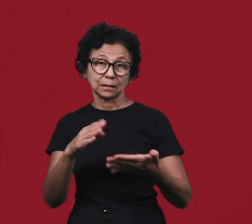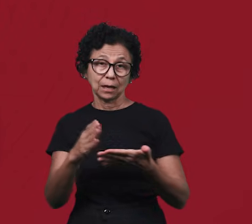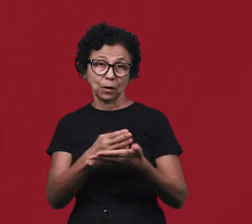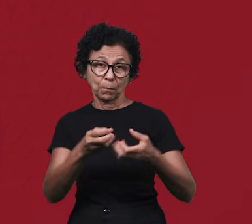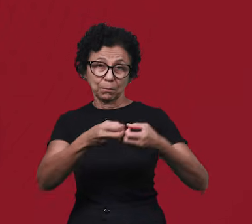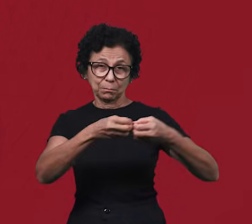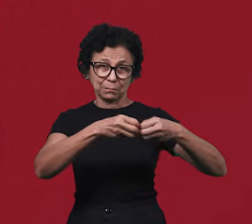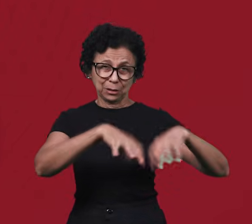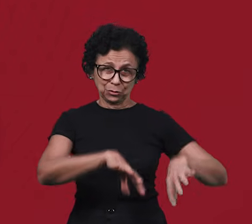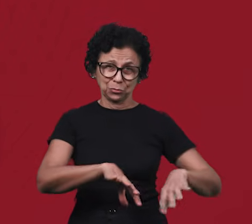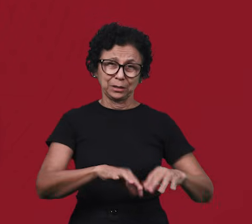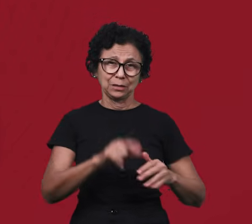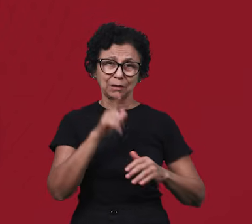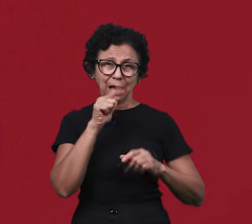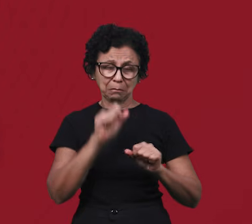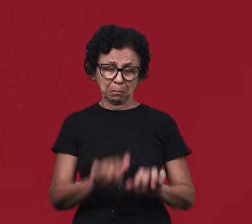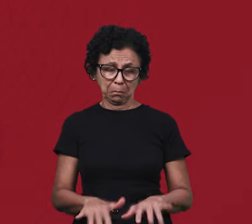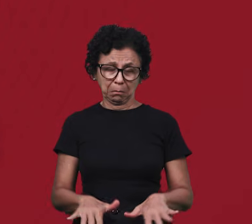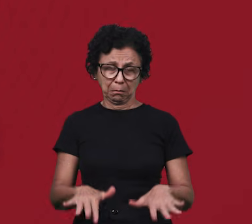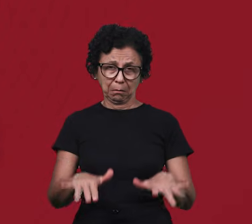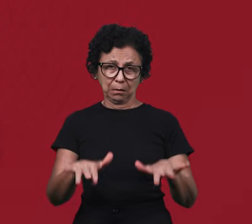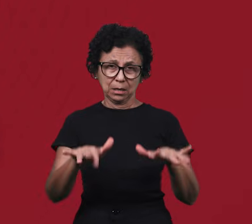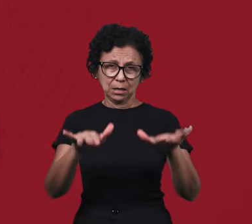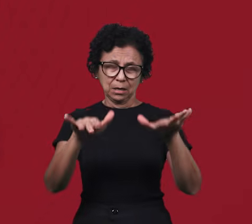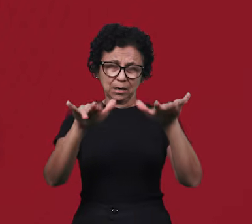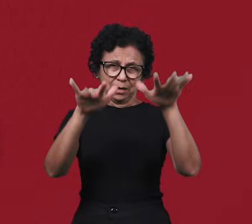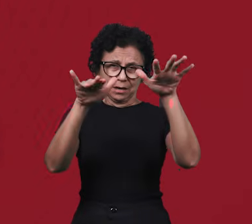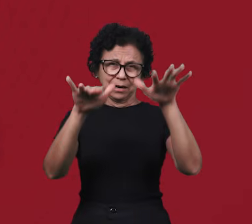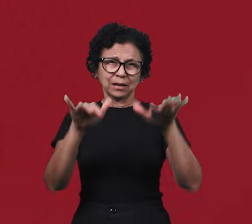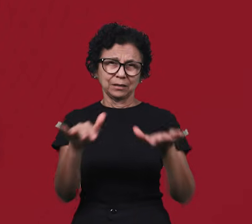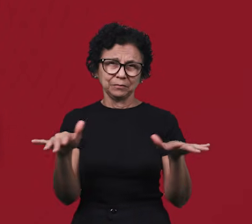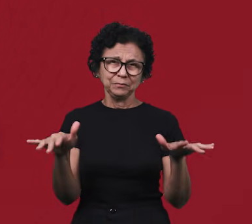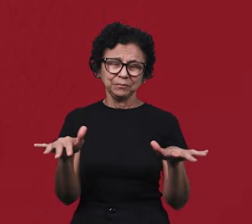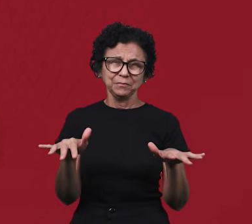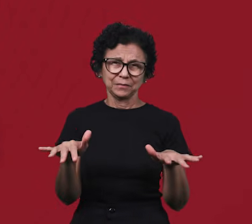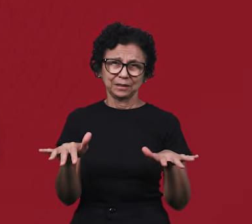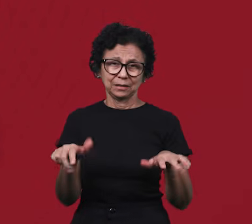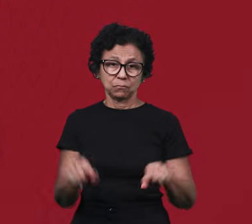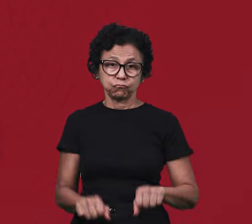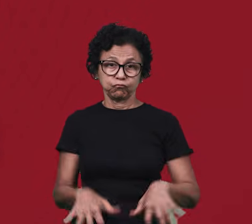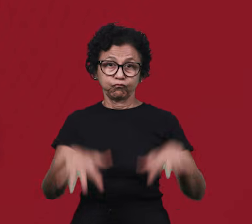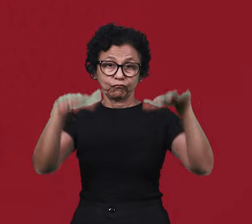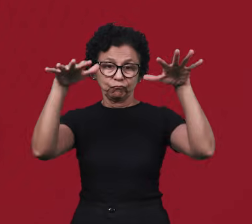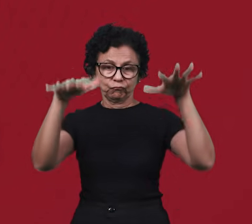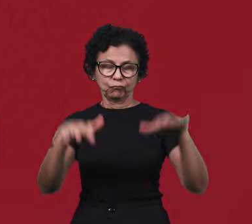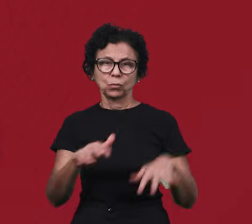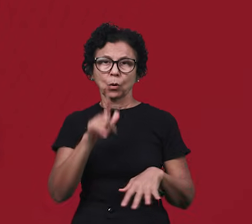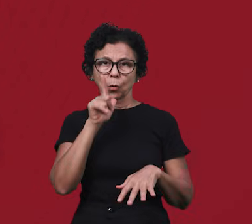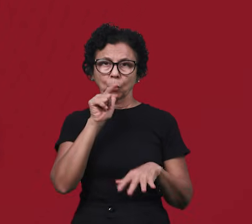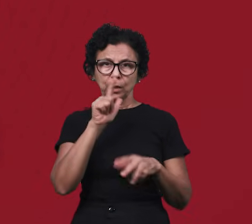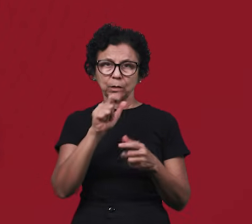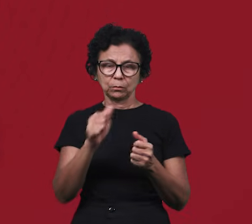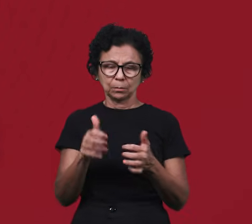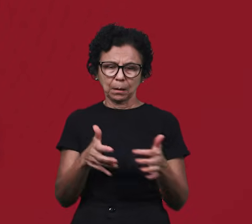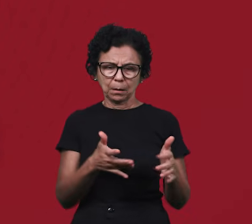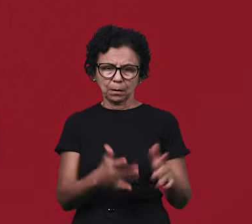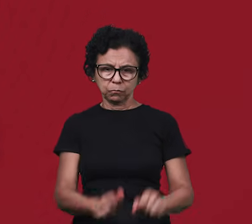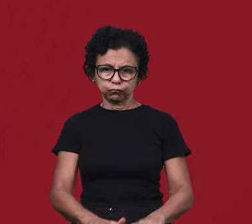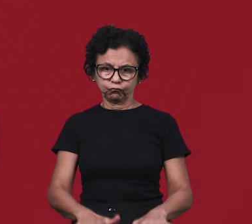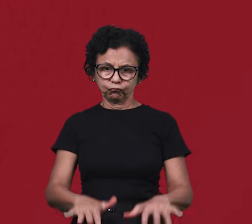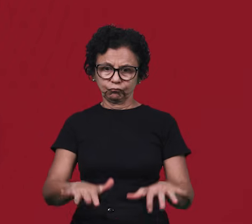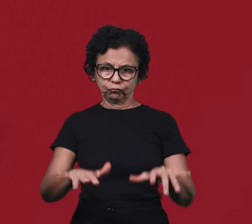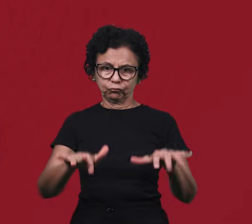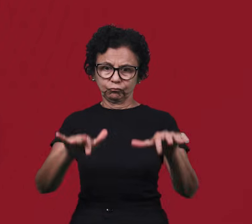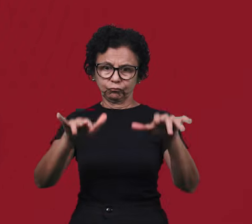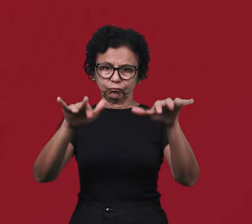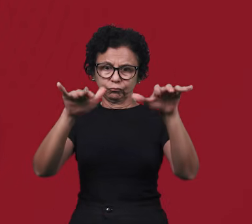com barro, aquelas coisas que trouxeram da enxurrada, o rio que transbordou, né?